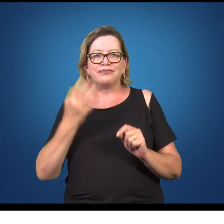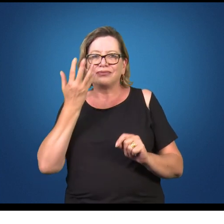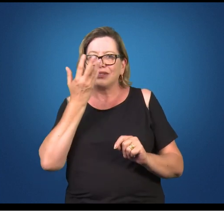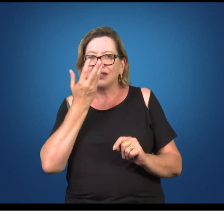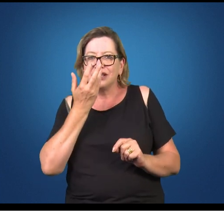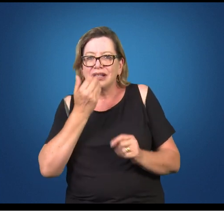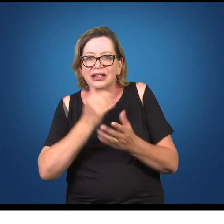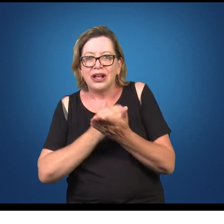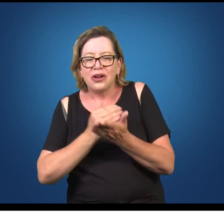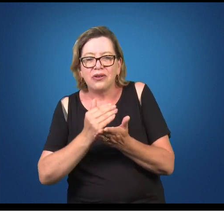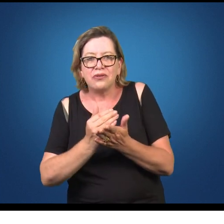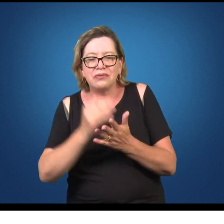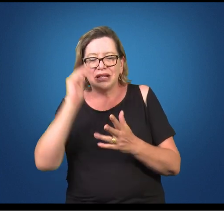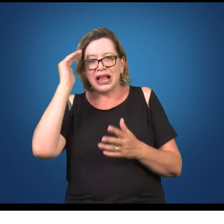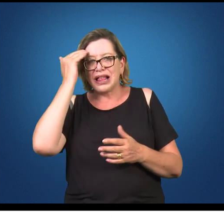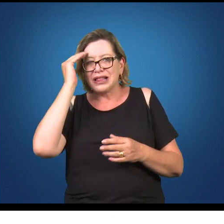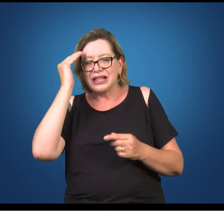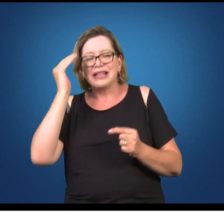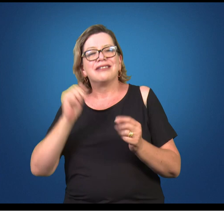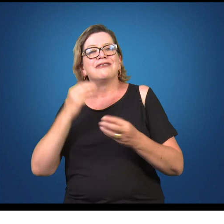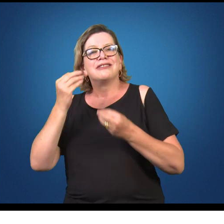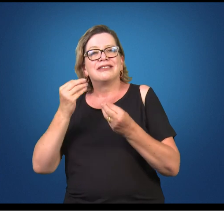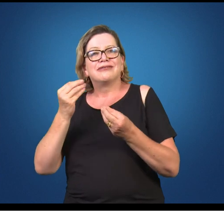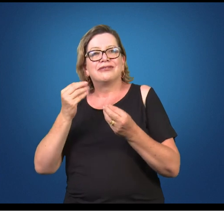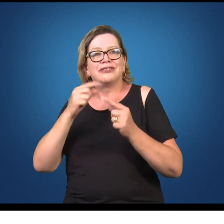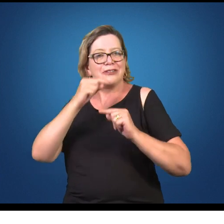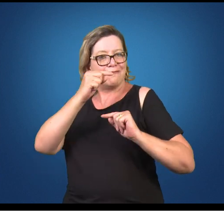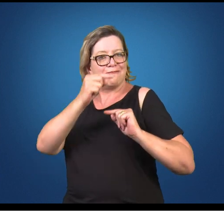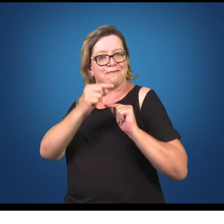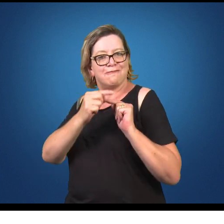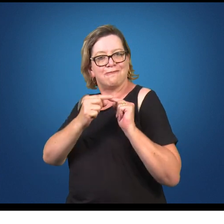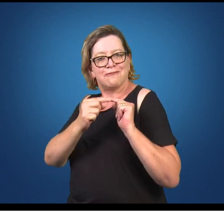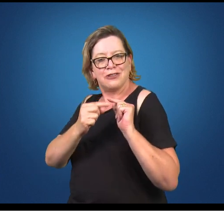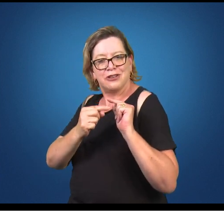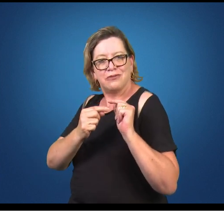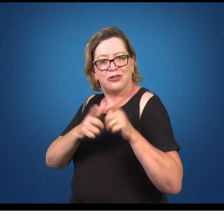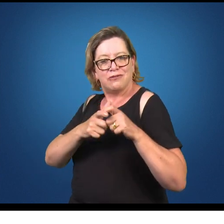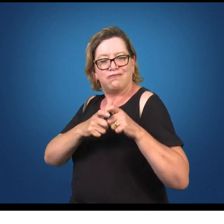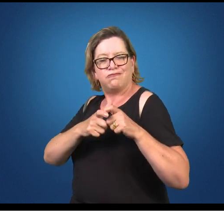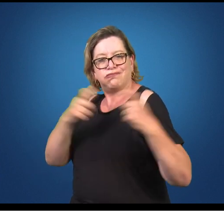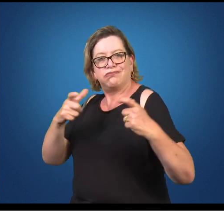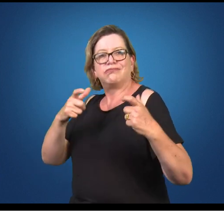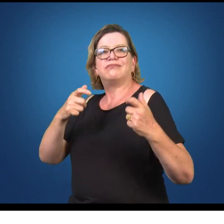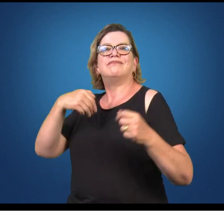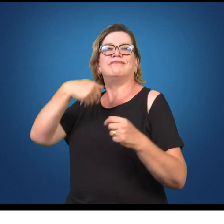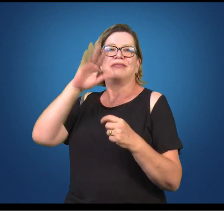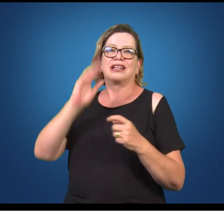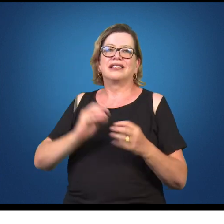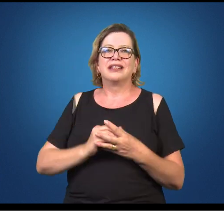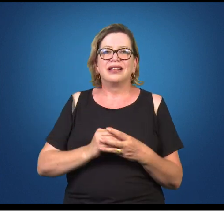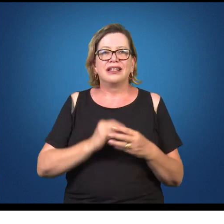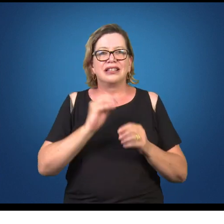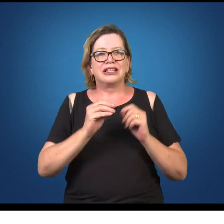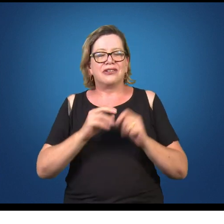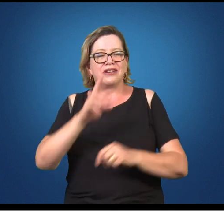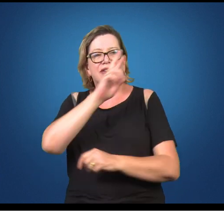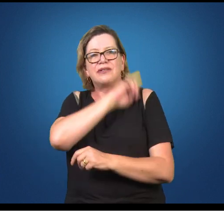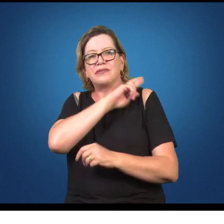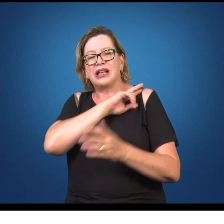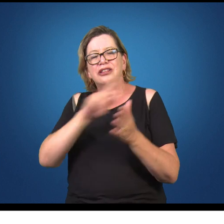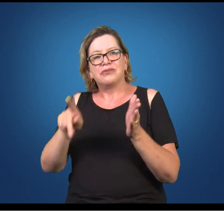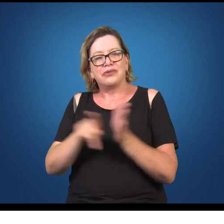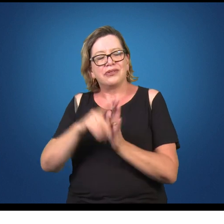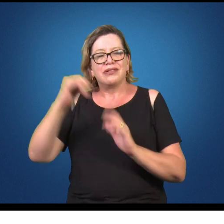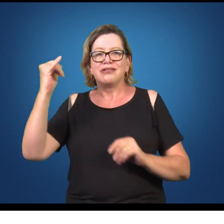começar a entender isso, usar isso, e depois expandir para além disso. E o papel do professor é